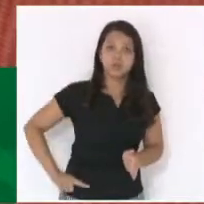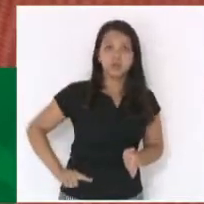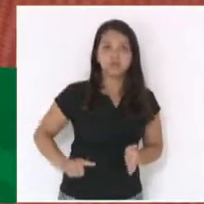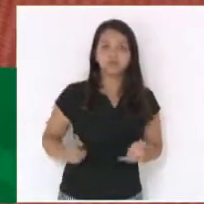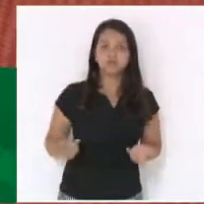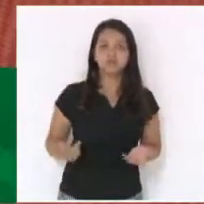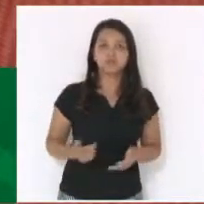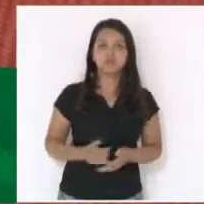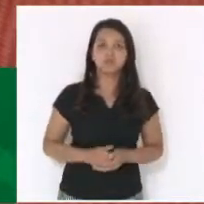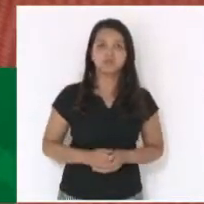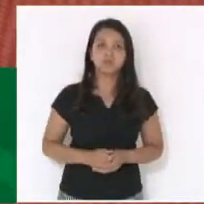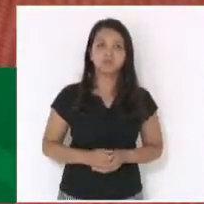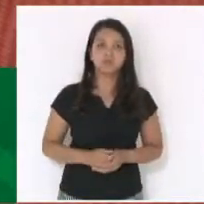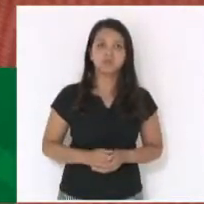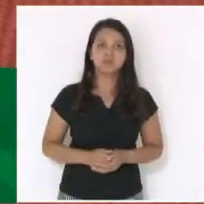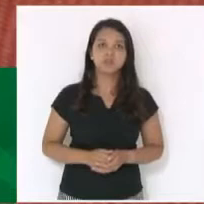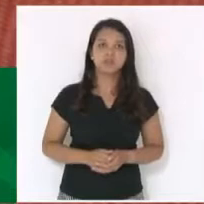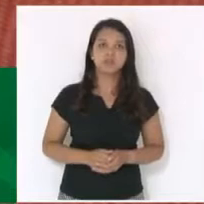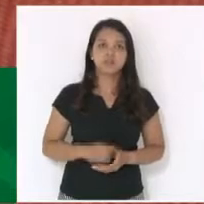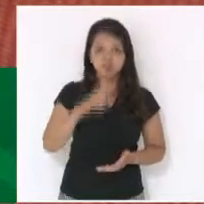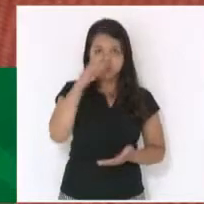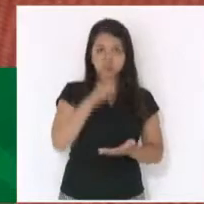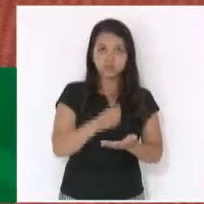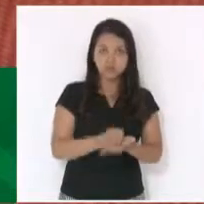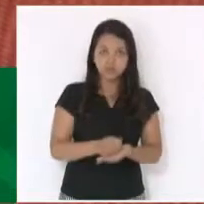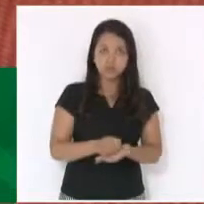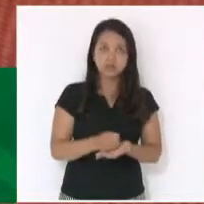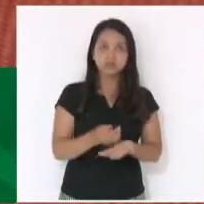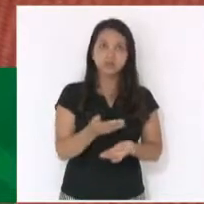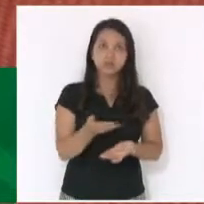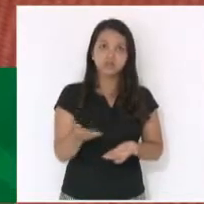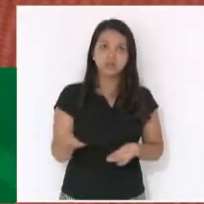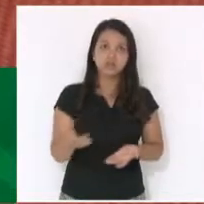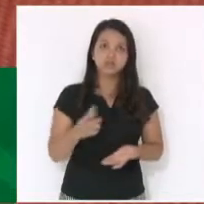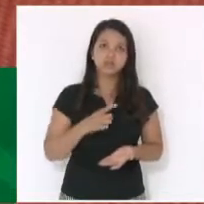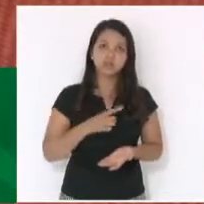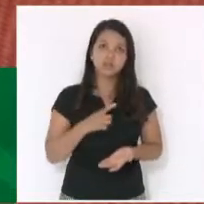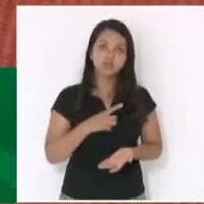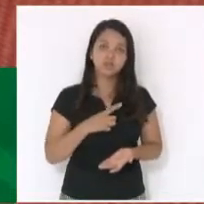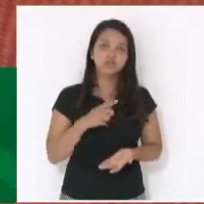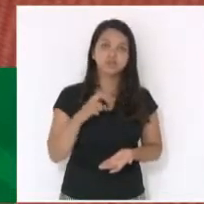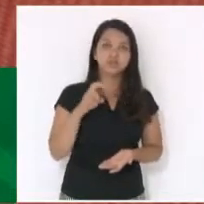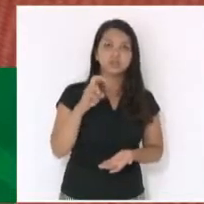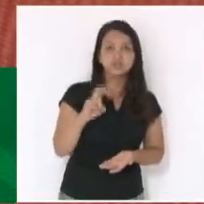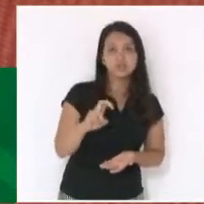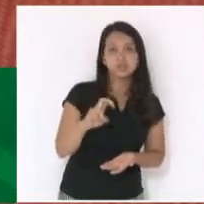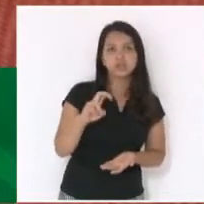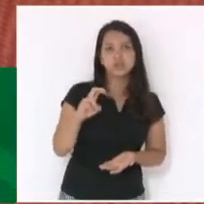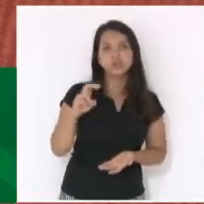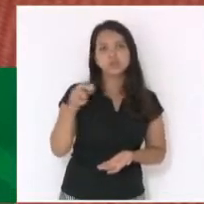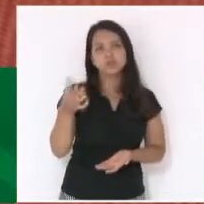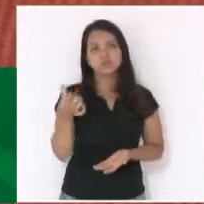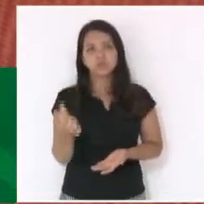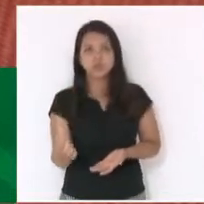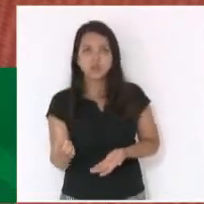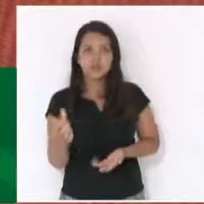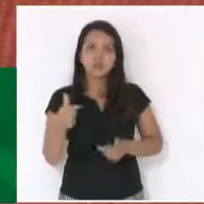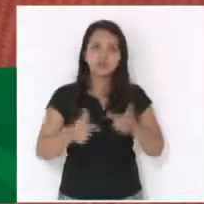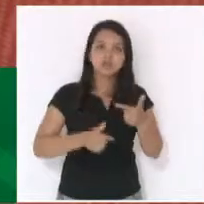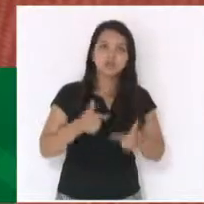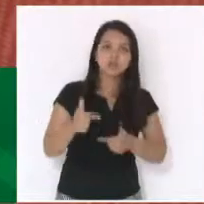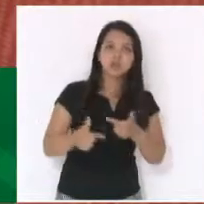essa decisão que tá sendo aí colocada tem cinco o máximo seis cargos de comissão